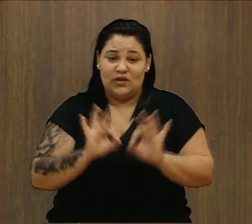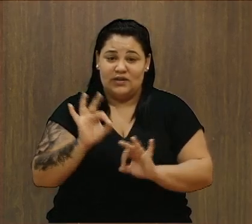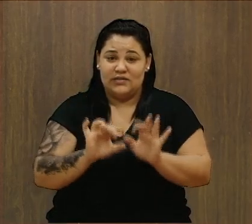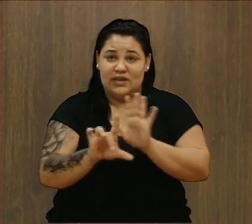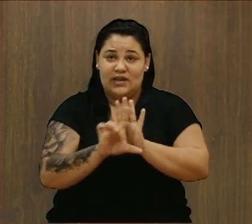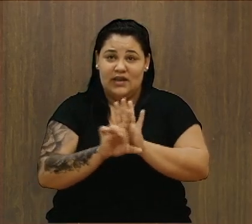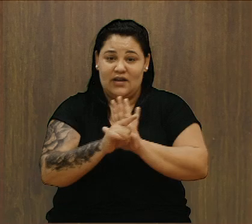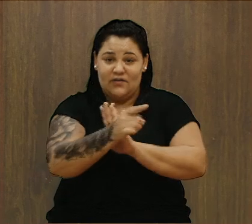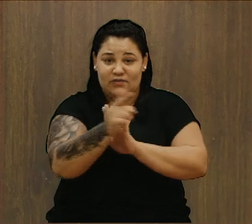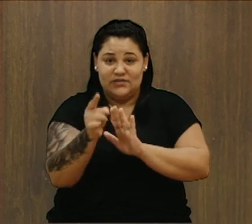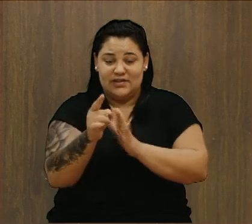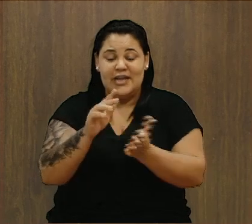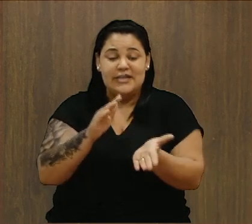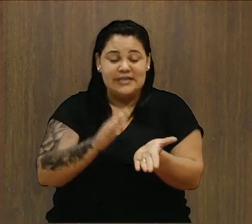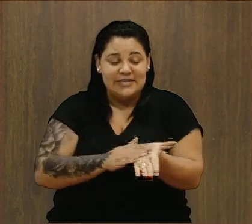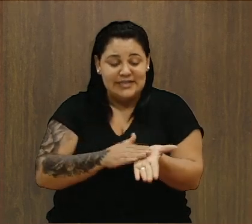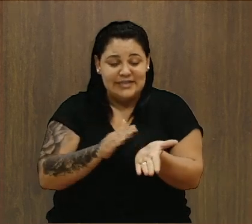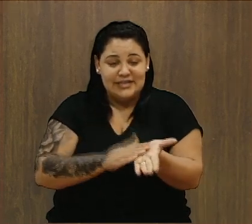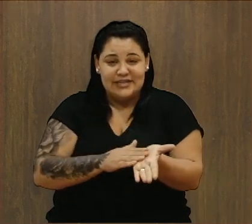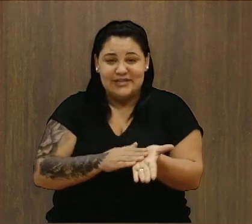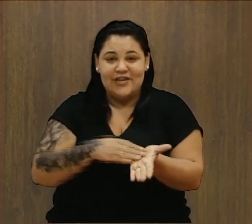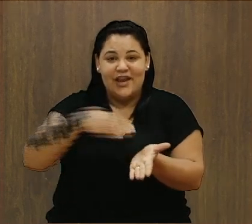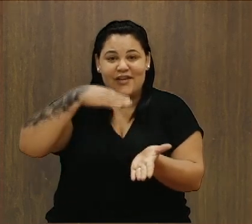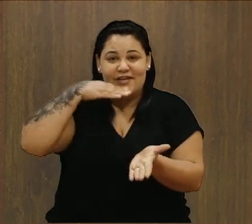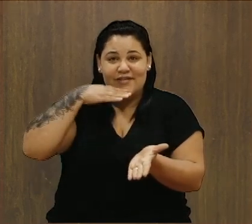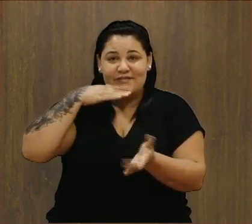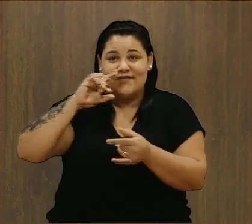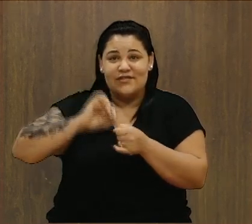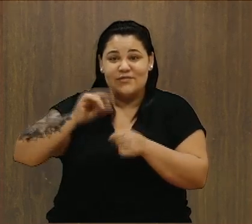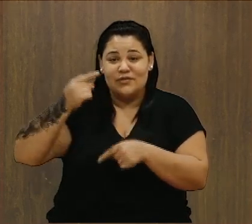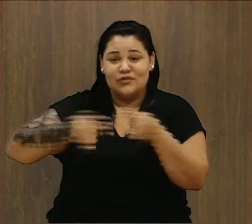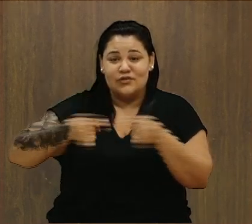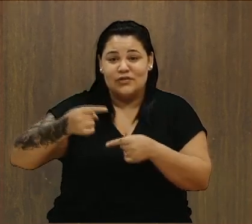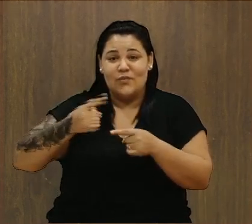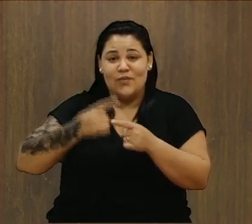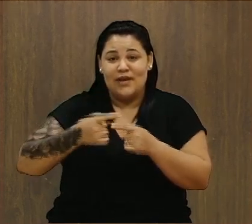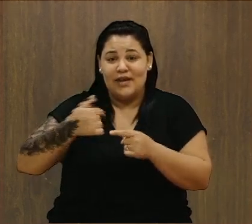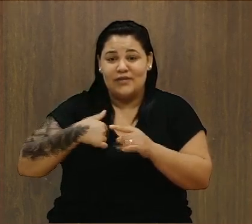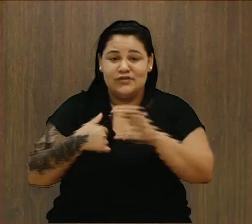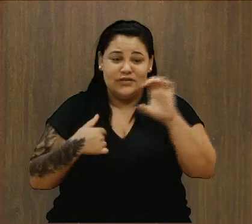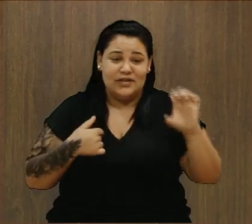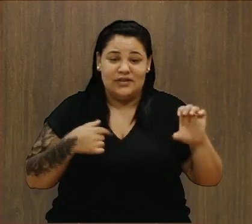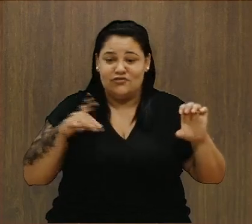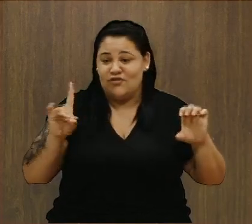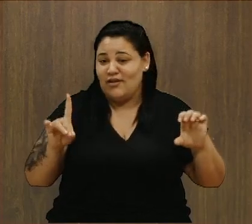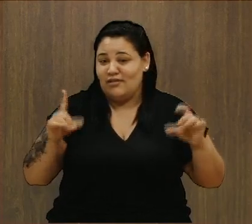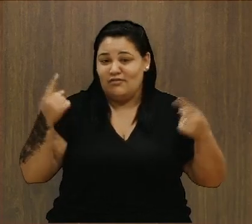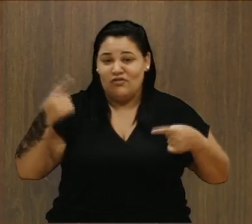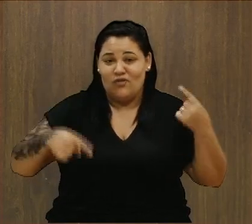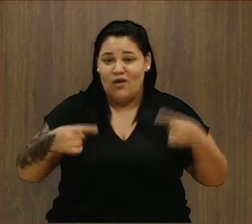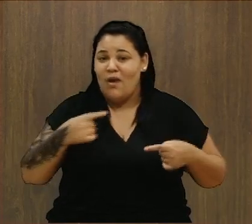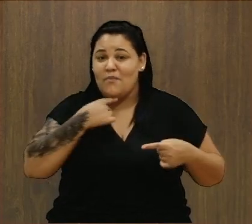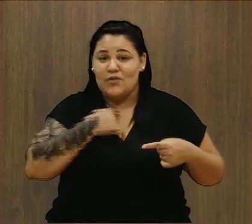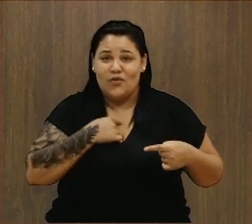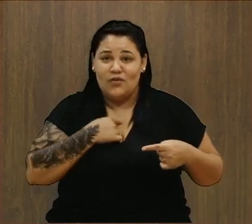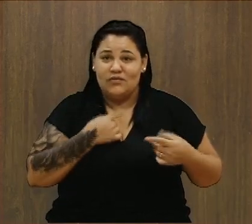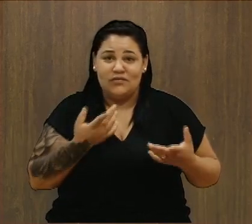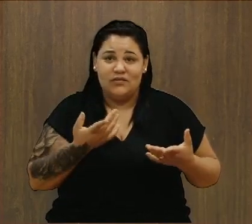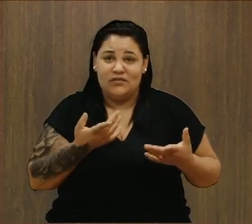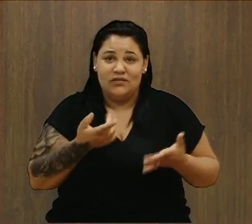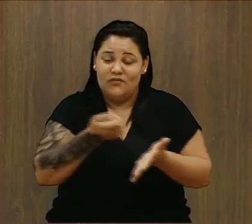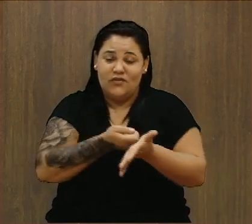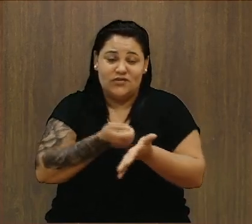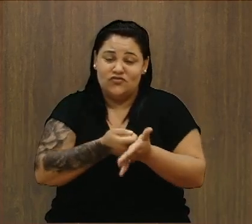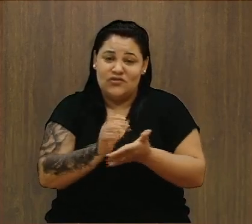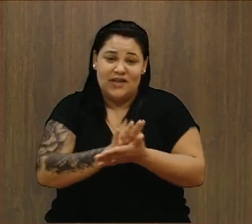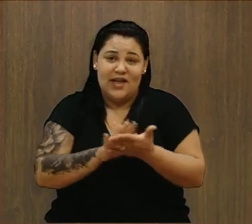insiste, vereador Alexandre, em promover uma discussão comigo porque eu sou de esquerda, o senhor é de direita, as pessoas gostam. E eu não vou insistir em nenhum momento ter uma discussão com o